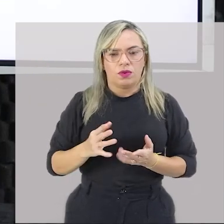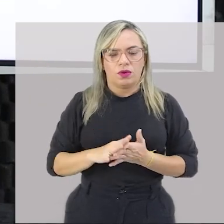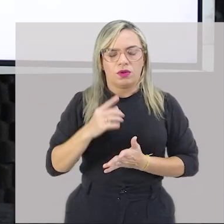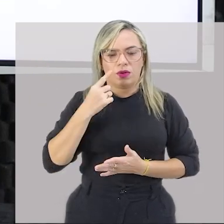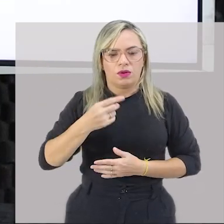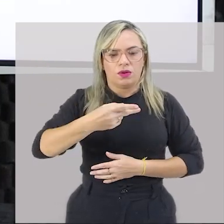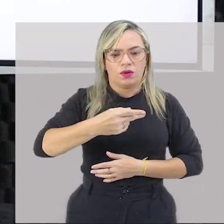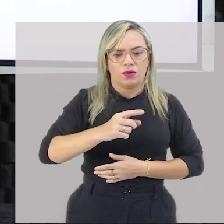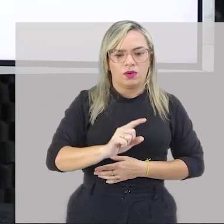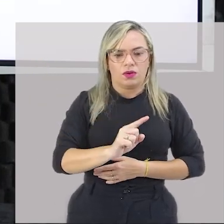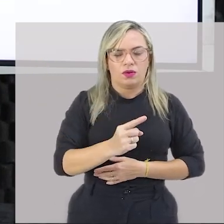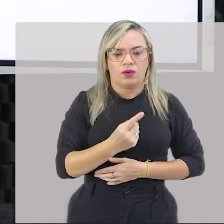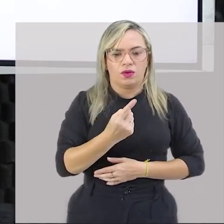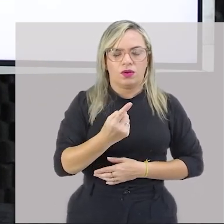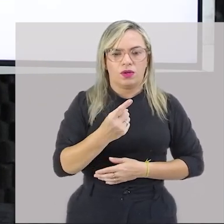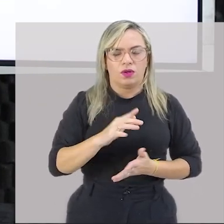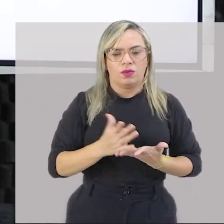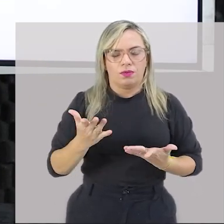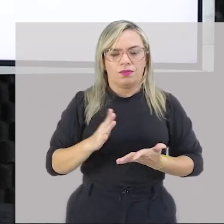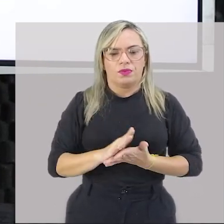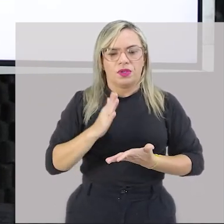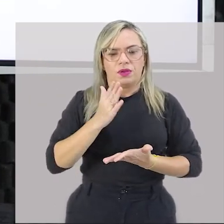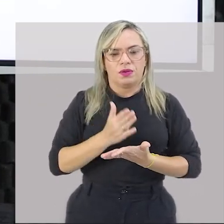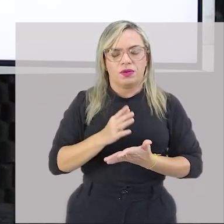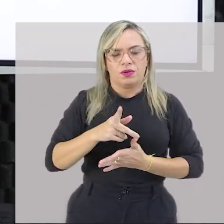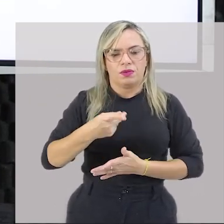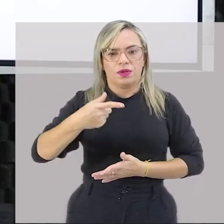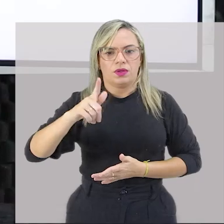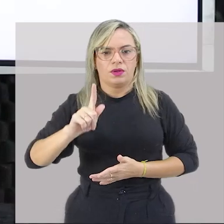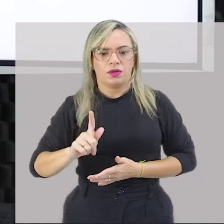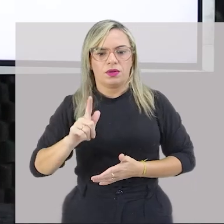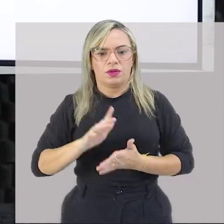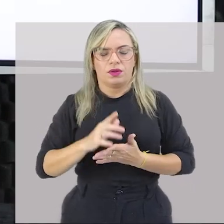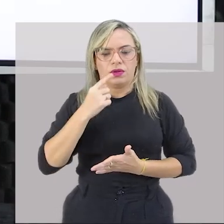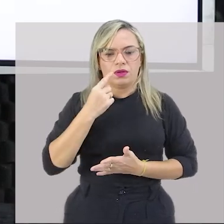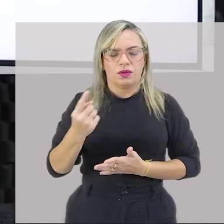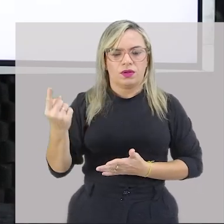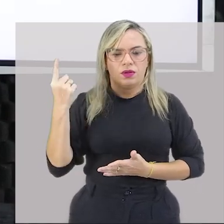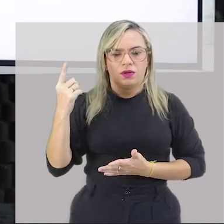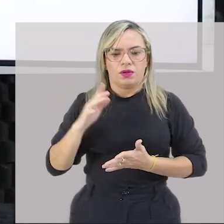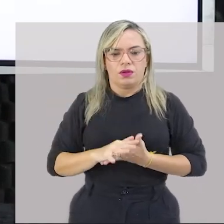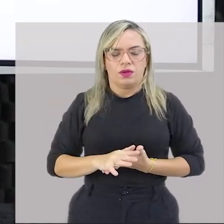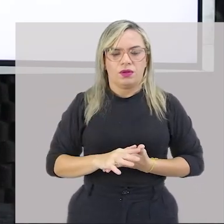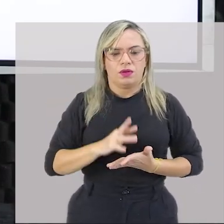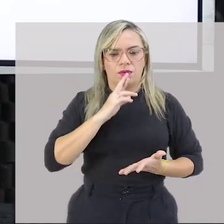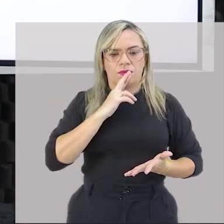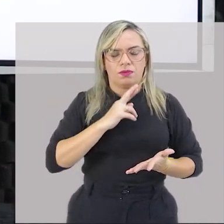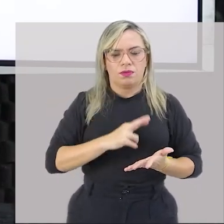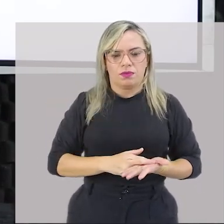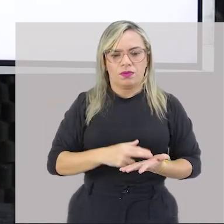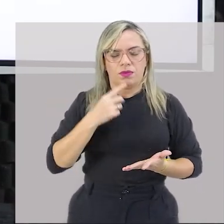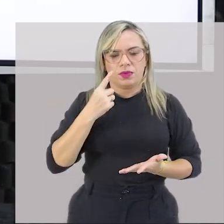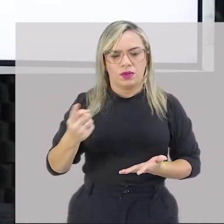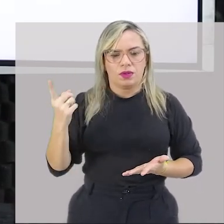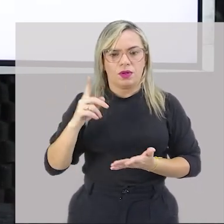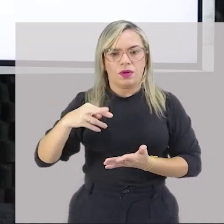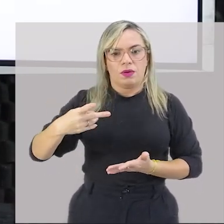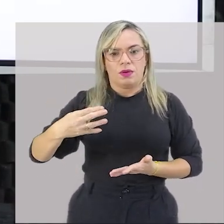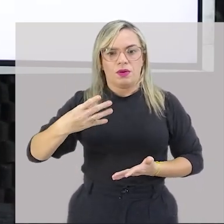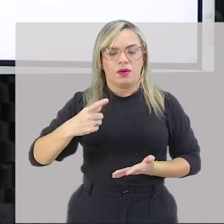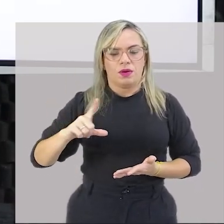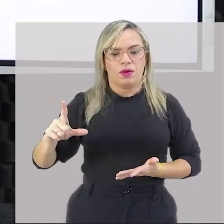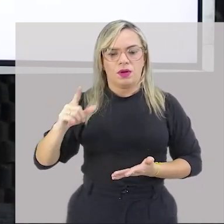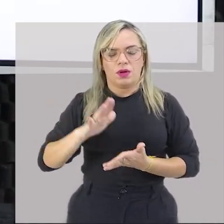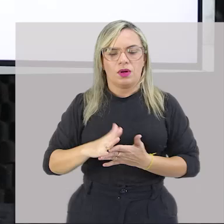1. É meio quilo mais meio quilo, ó. É 1 quilograma. Então aqui é uma resposta parcial nossa, ó.